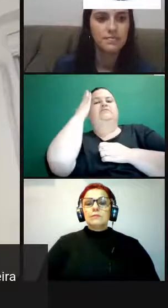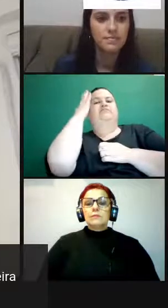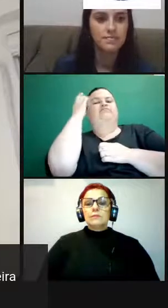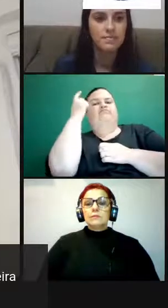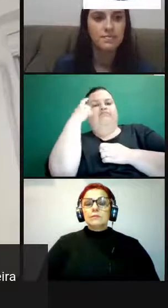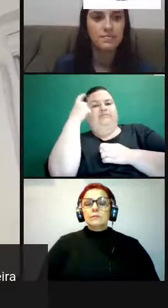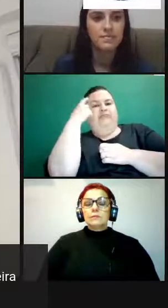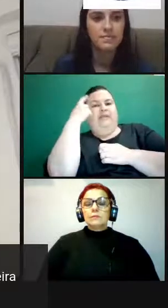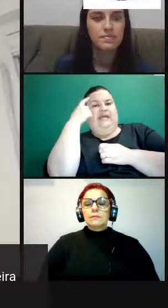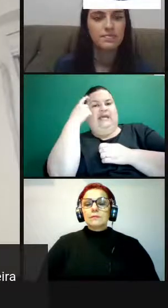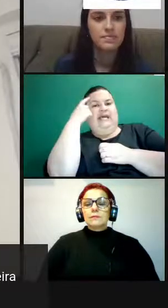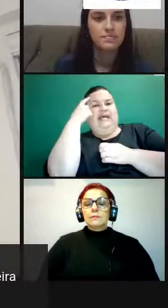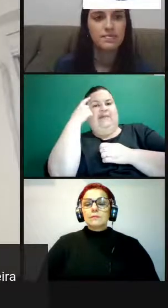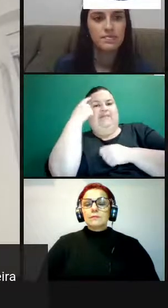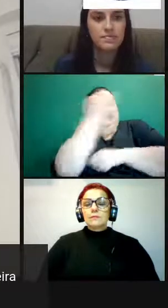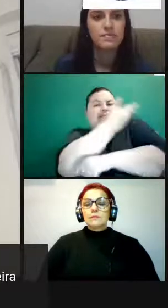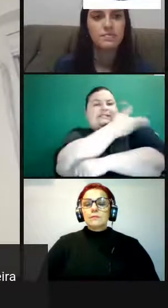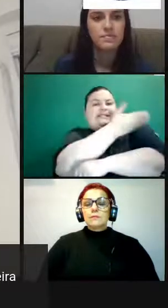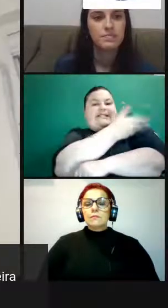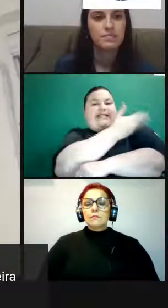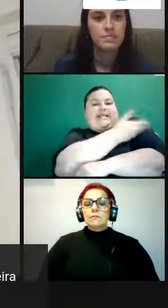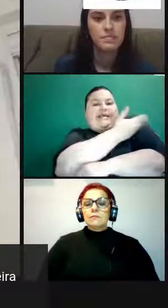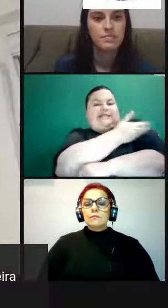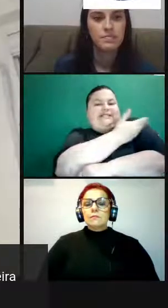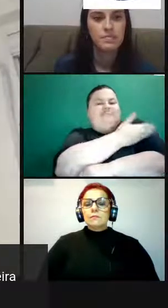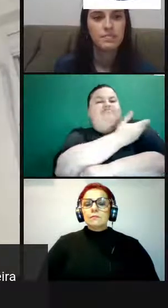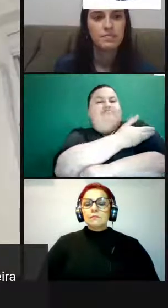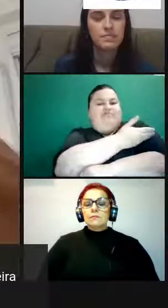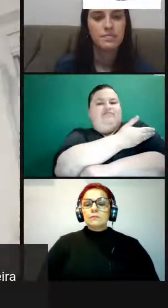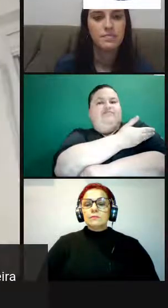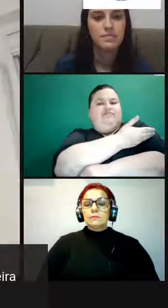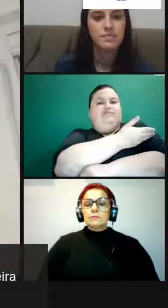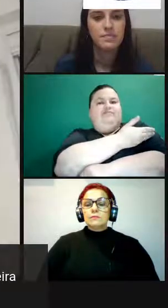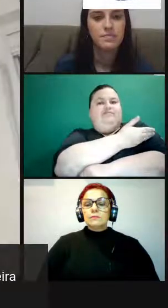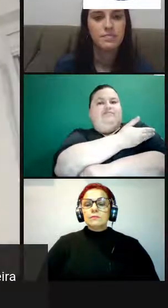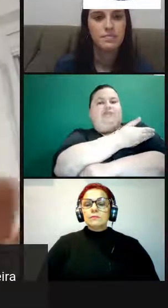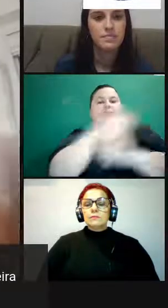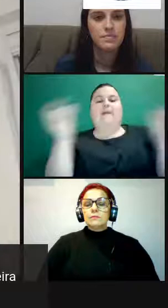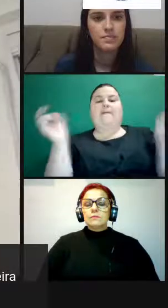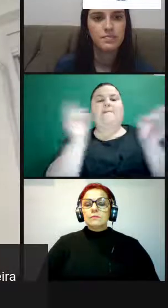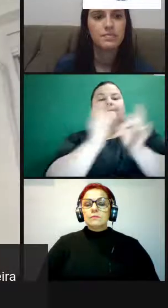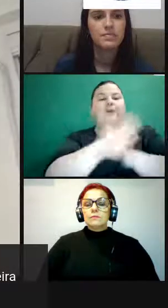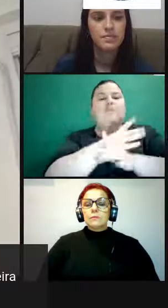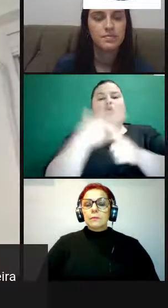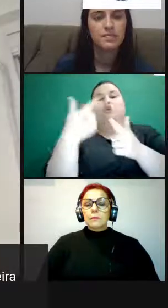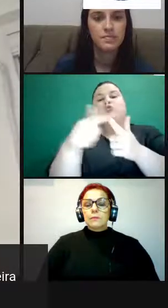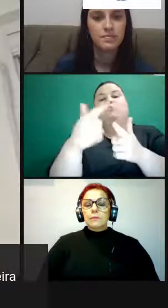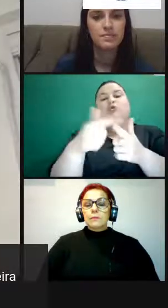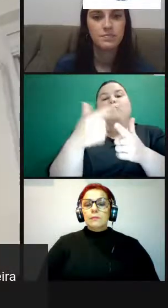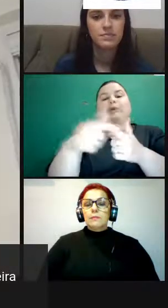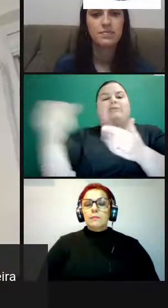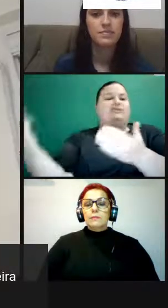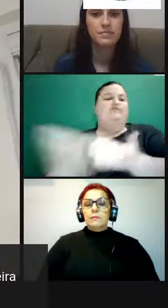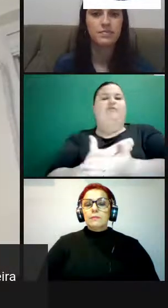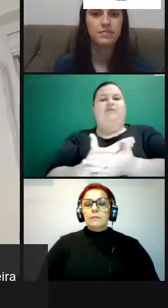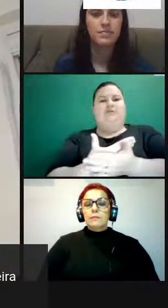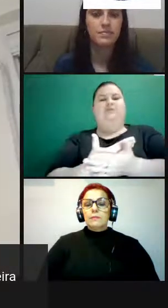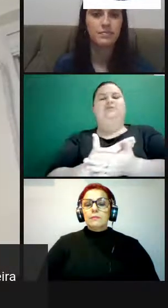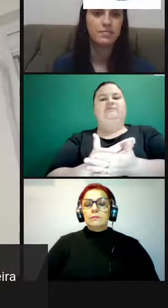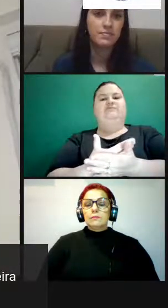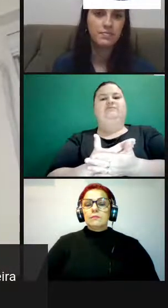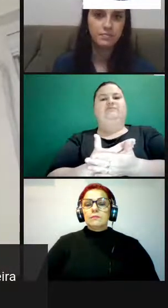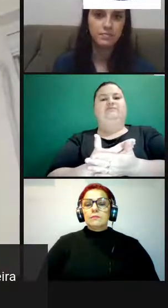bem treinada tentar com a cabeça treinada e pronto para os problemas que vão acontecer porque